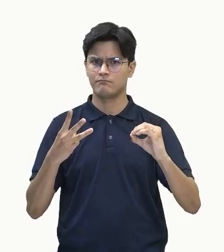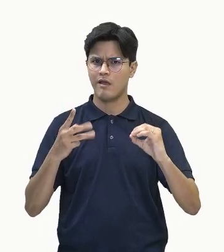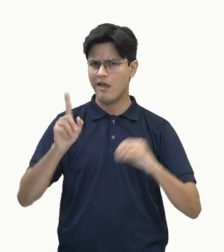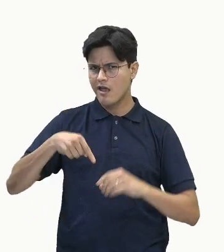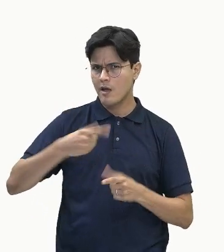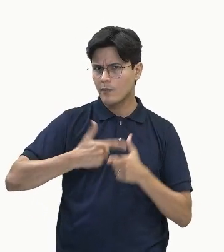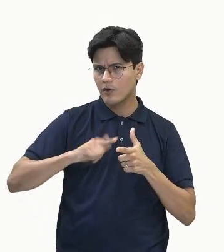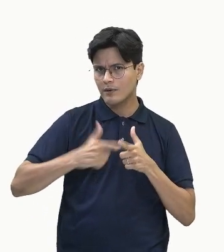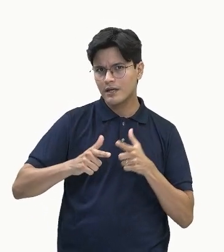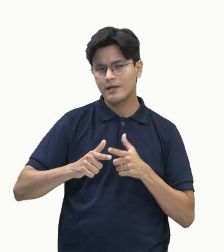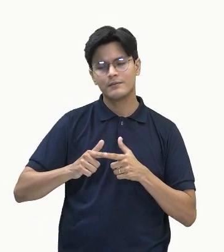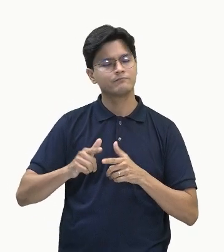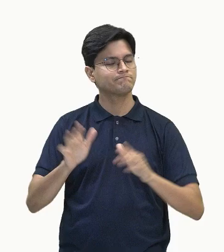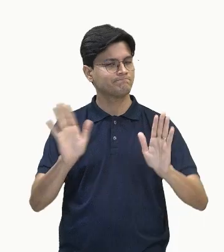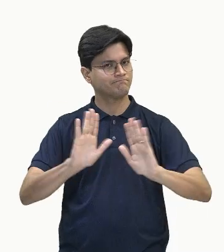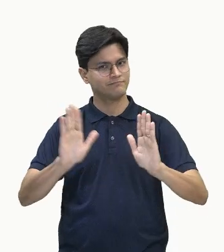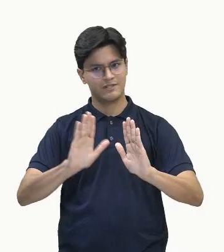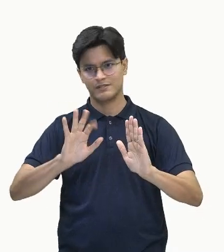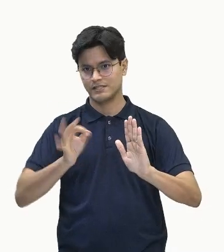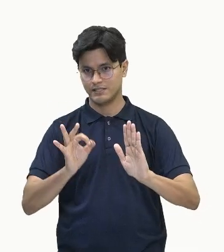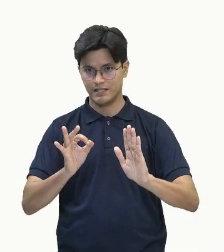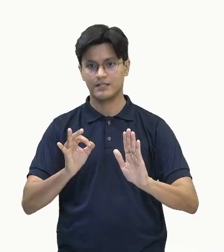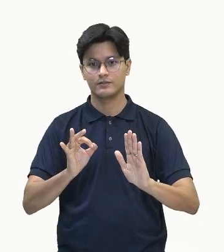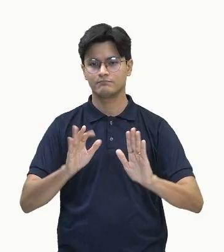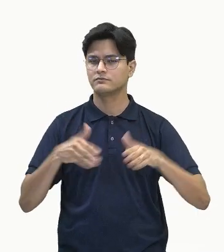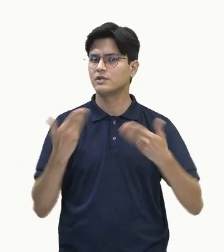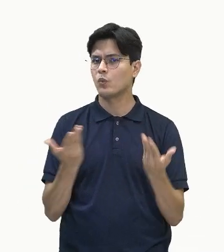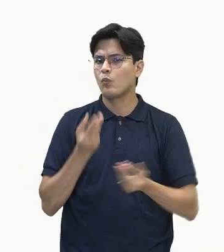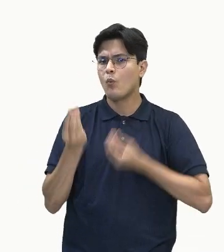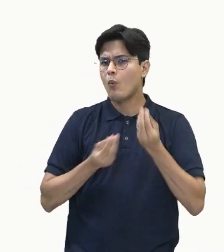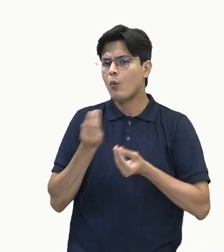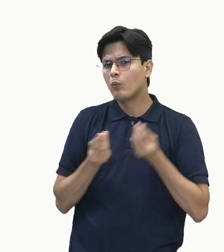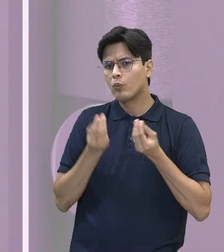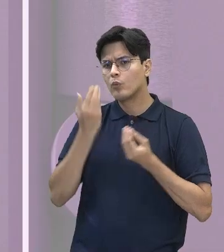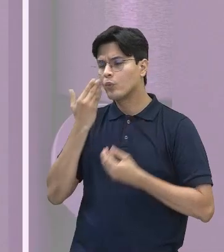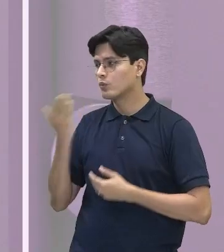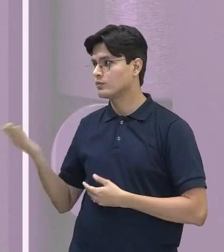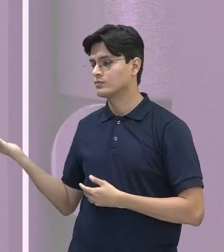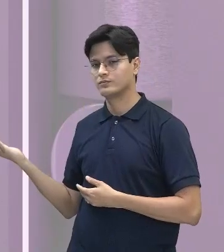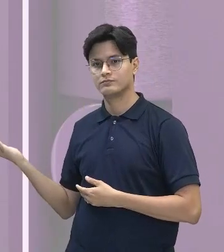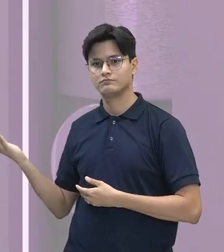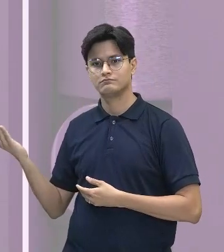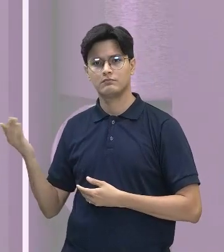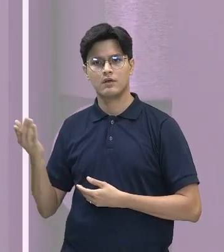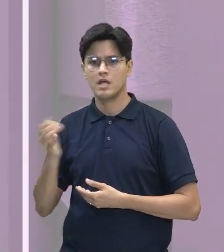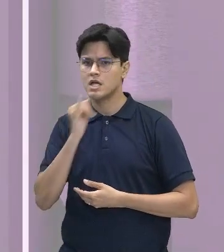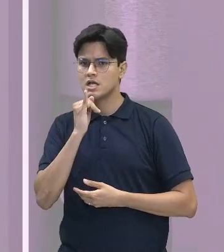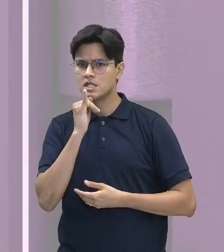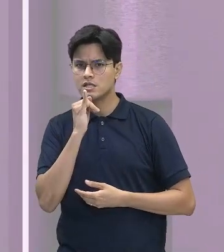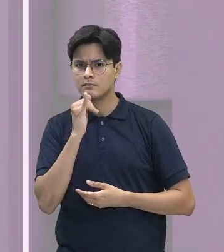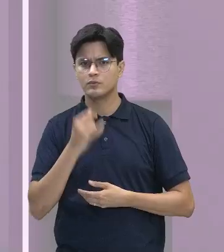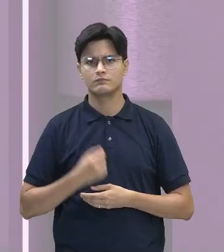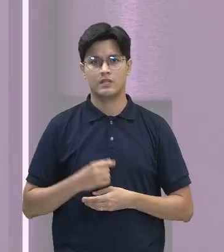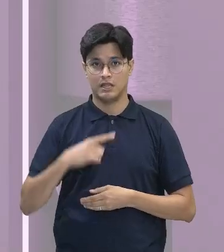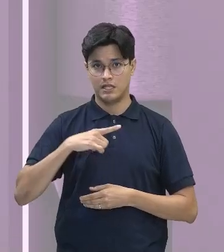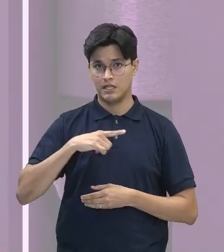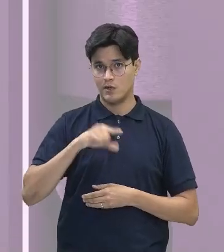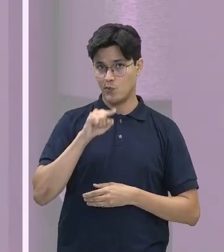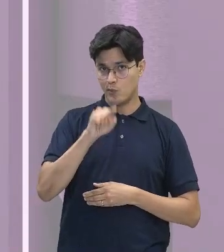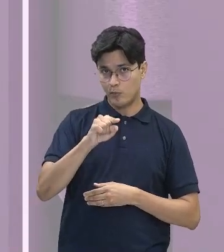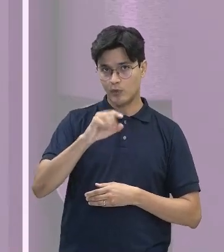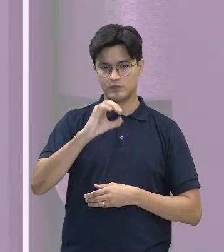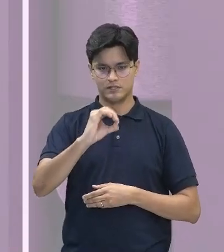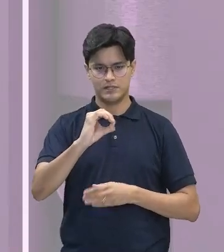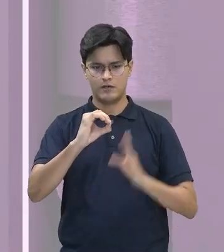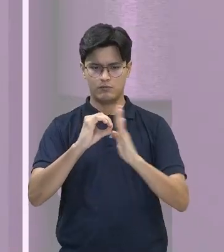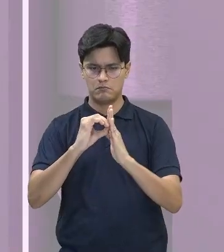0, então você não vai se movimentar para nenhum dos lados, tá? Ou seja, se é 0 para x, o